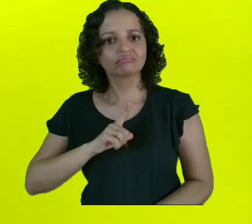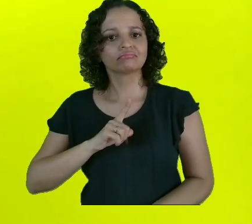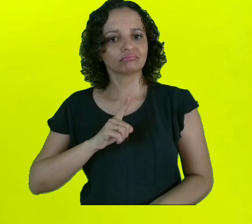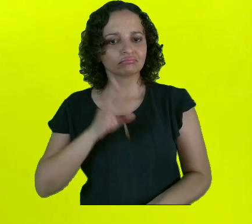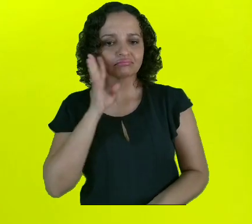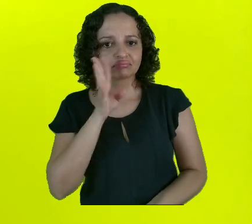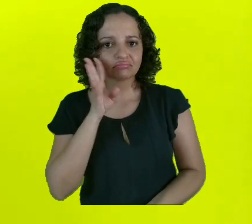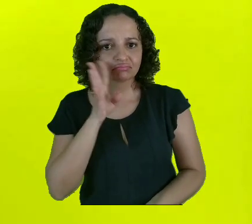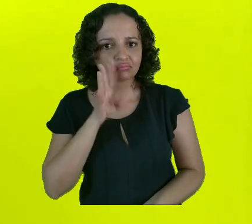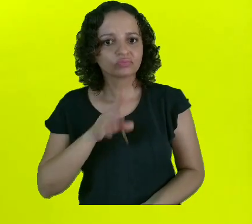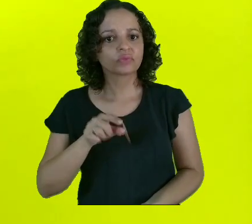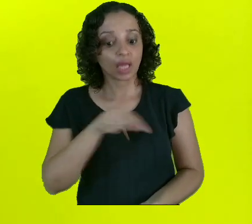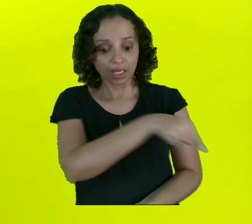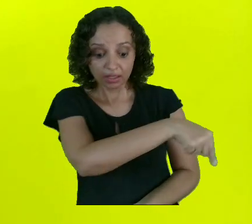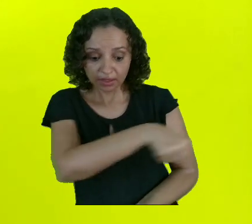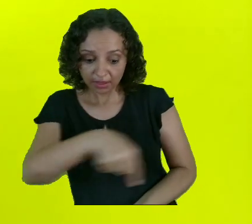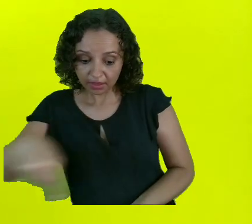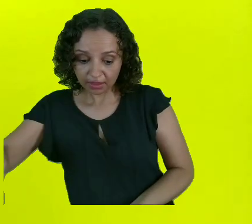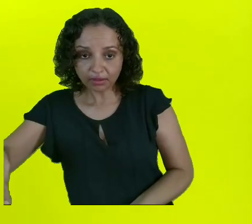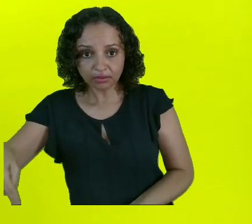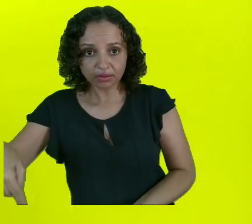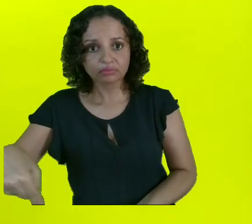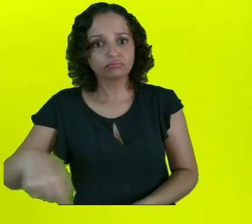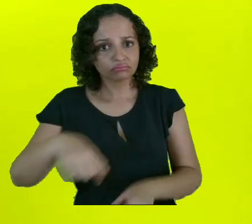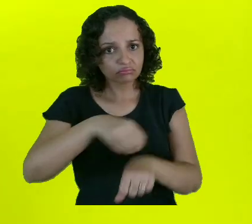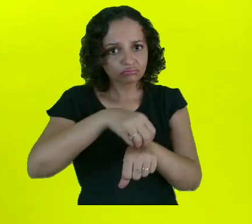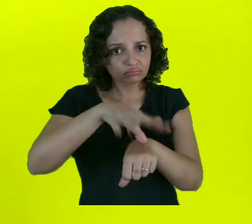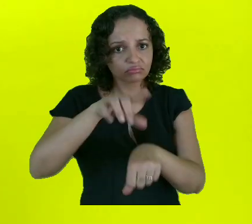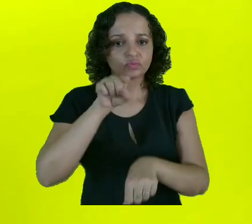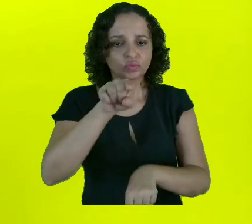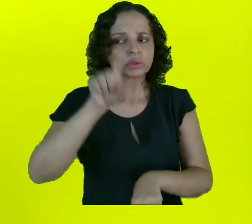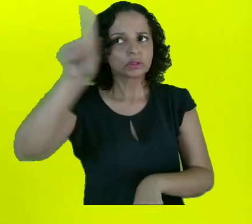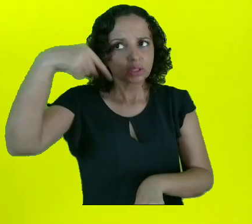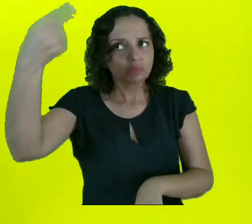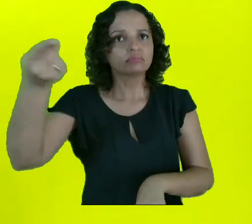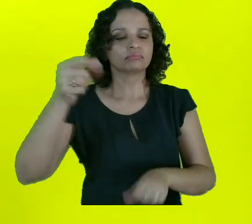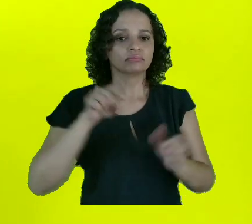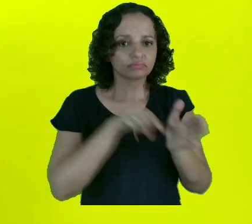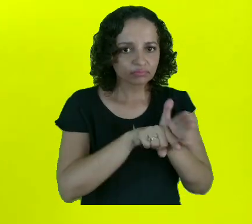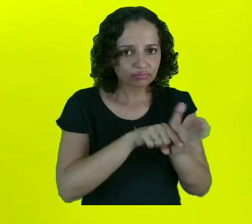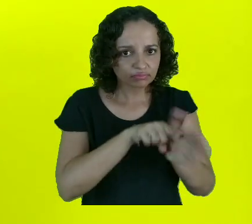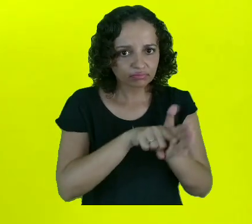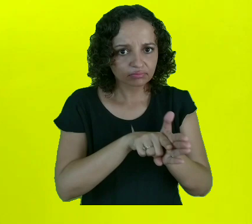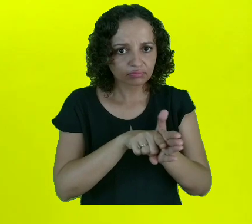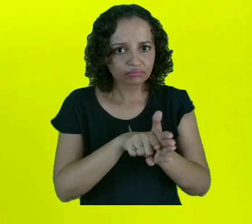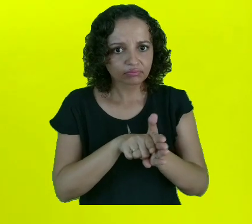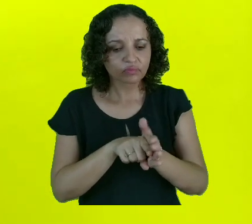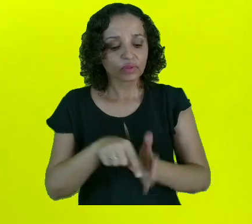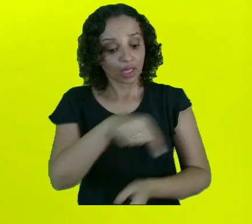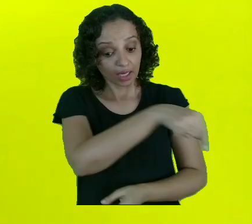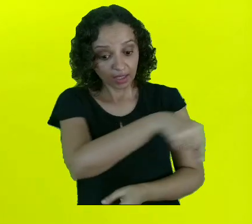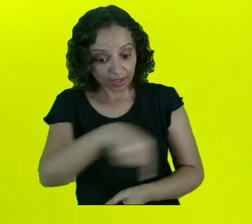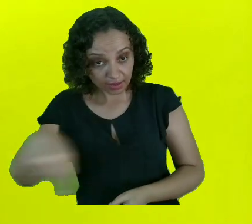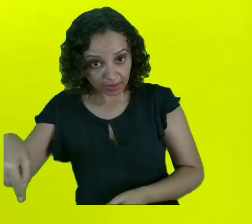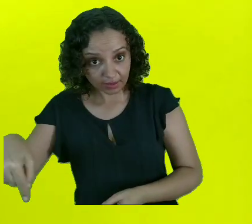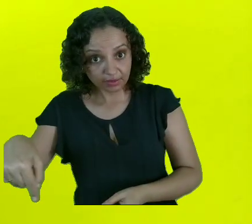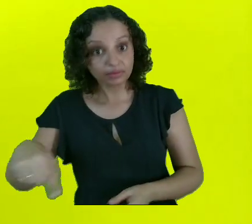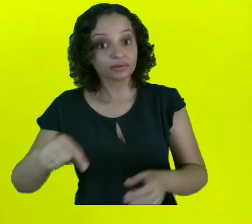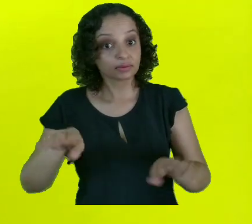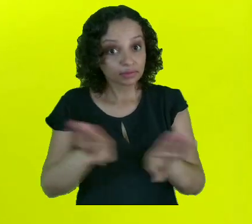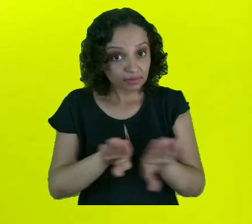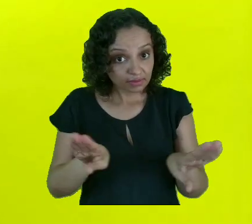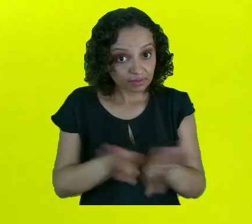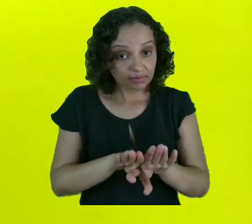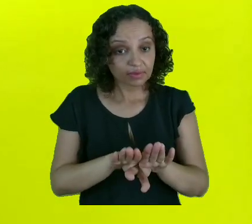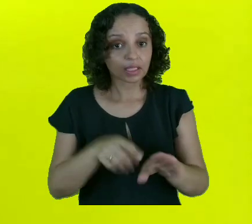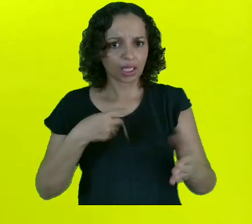descrição para você pesquisar mais sobre isso. Vou deixar também aqui na descrição do vídeo